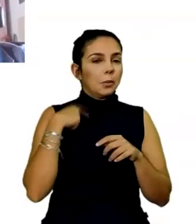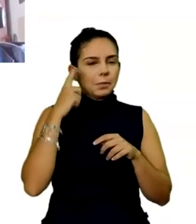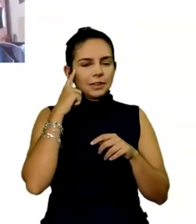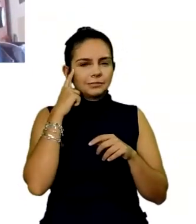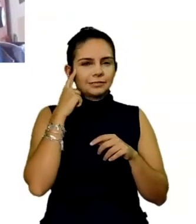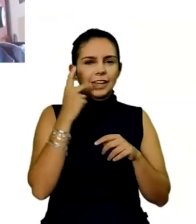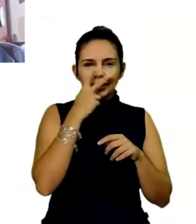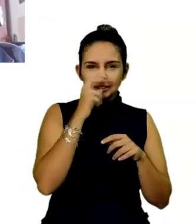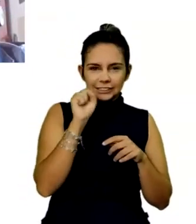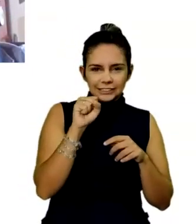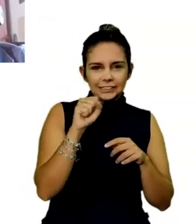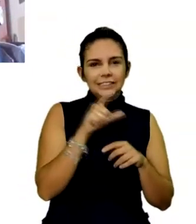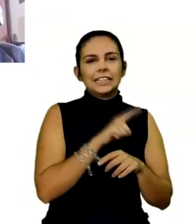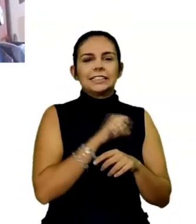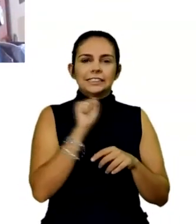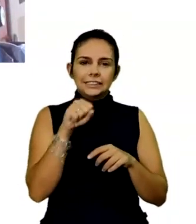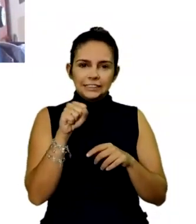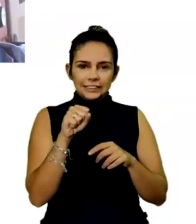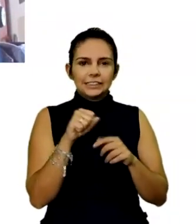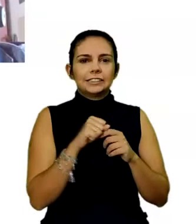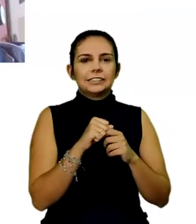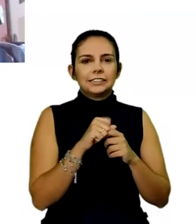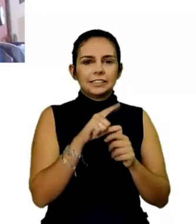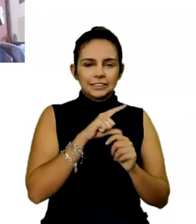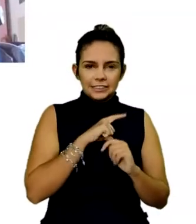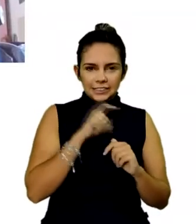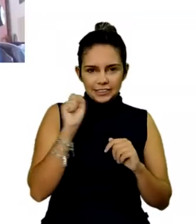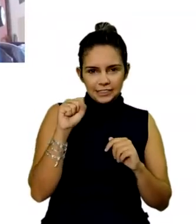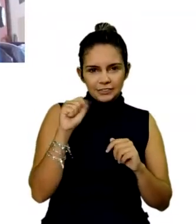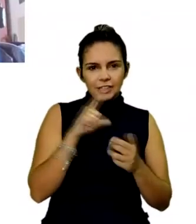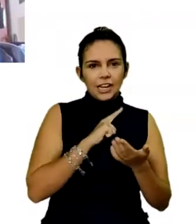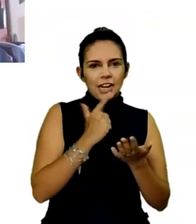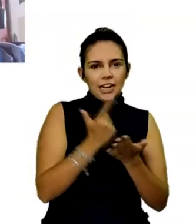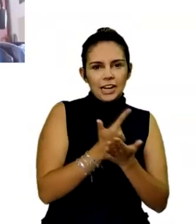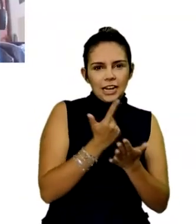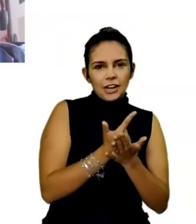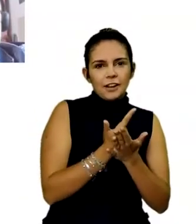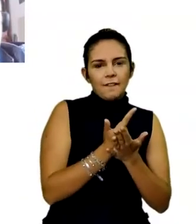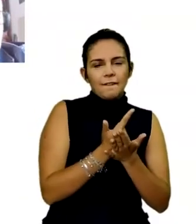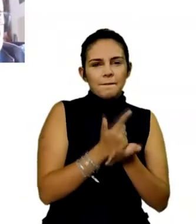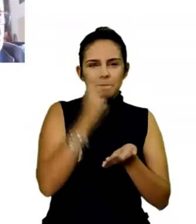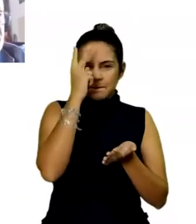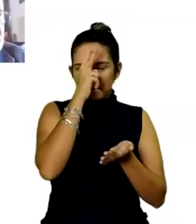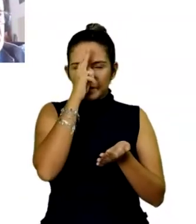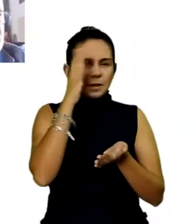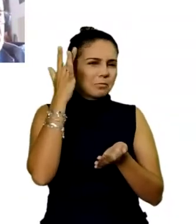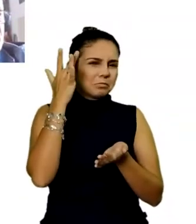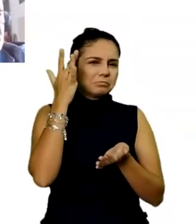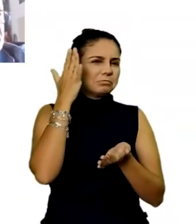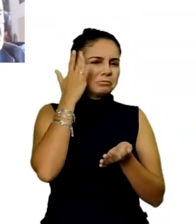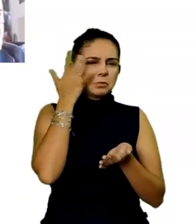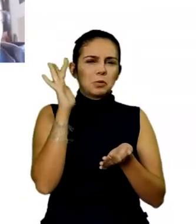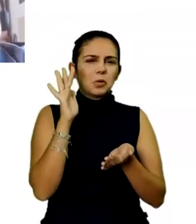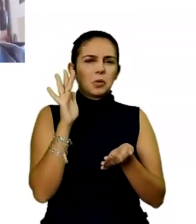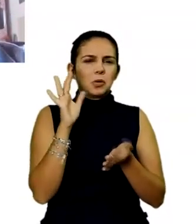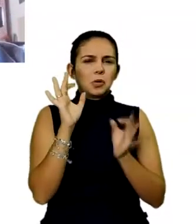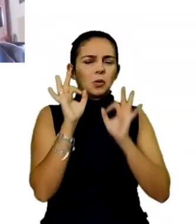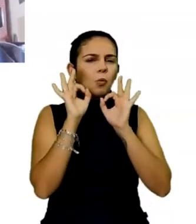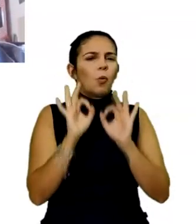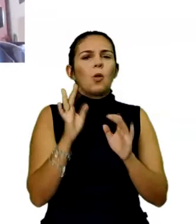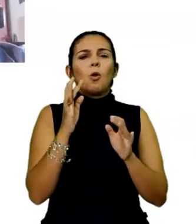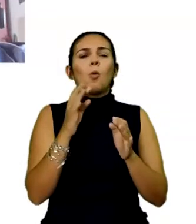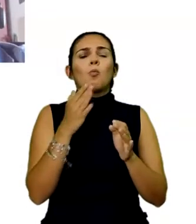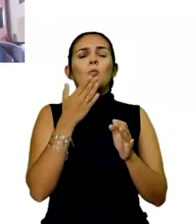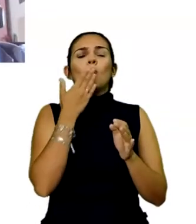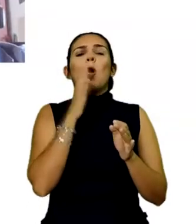Eu acho que sim, eu acho que tem sim. Tem sim, tem livros. Eu me lembro, não sei te precisar qual